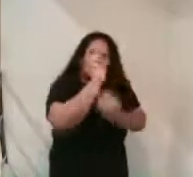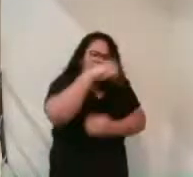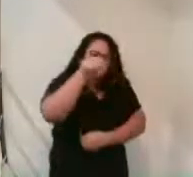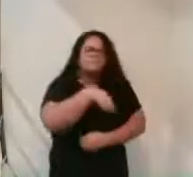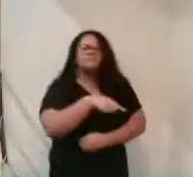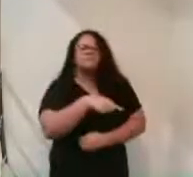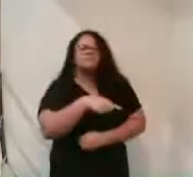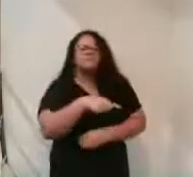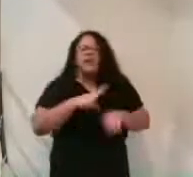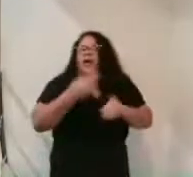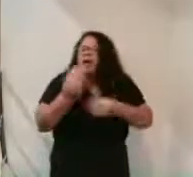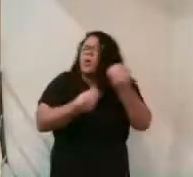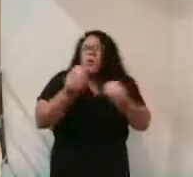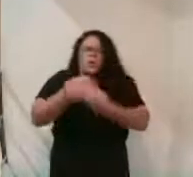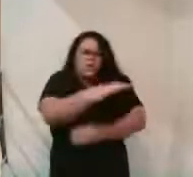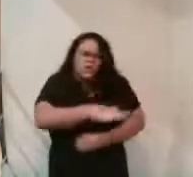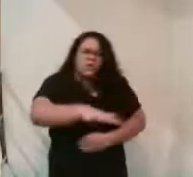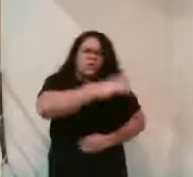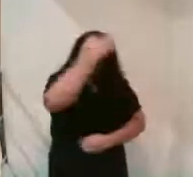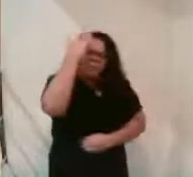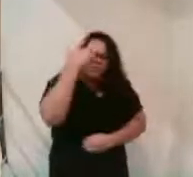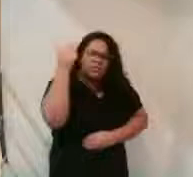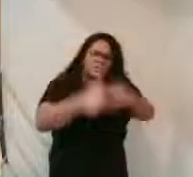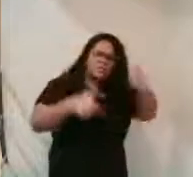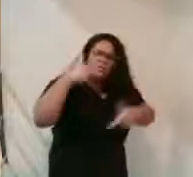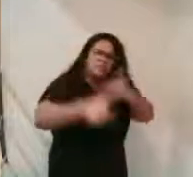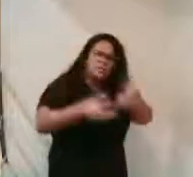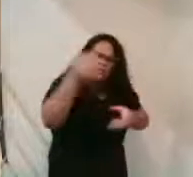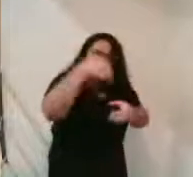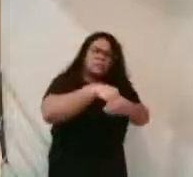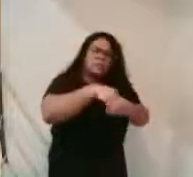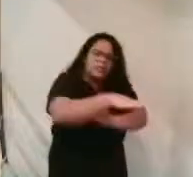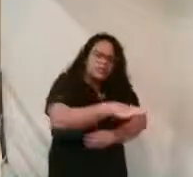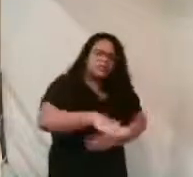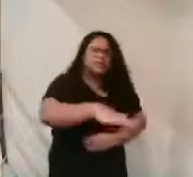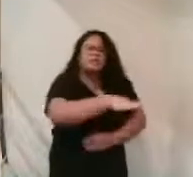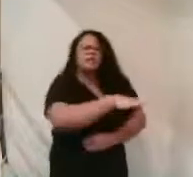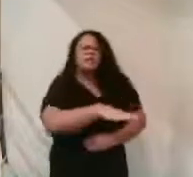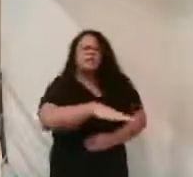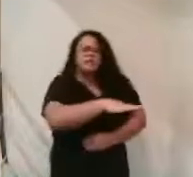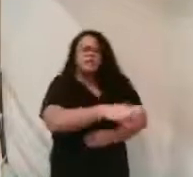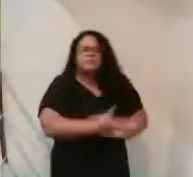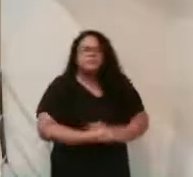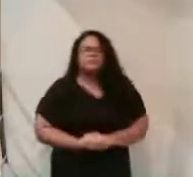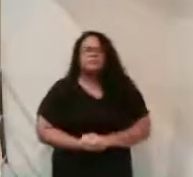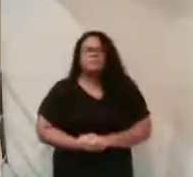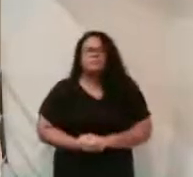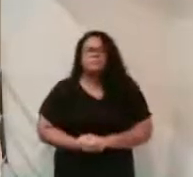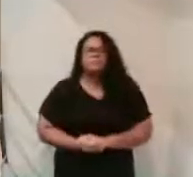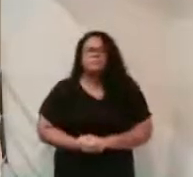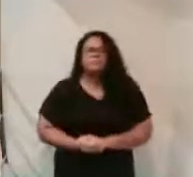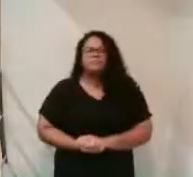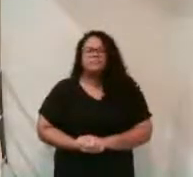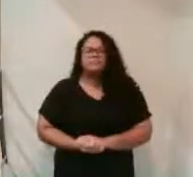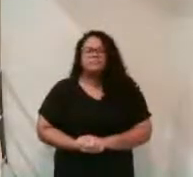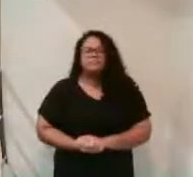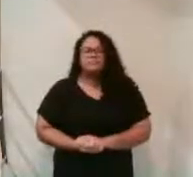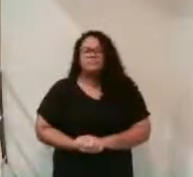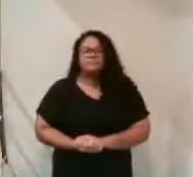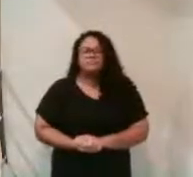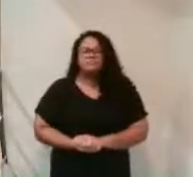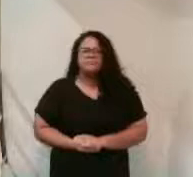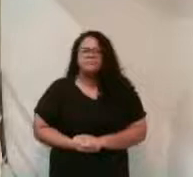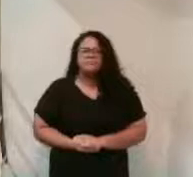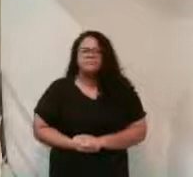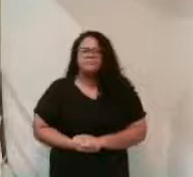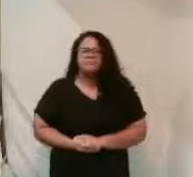aquelas pessoas que estão vivendo na condição do lixão, e tem um plus, vivendo